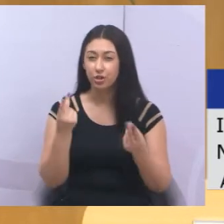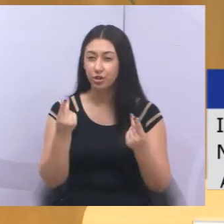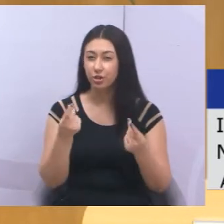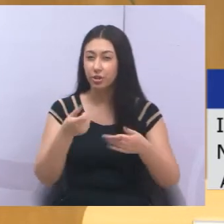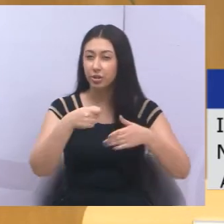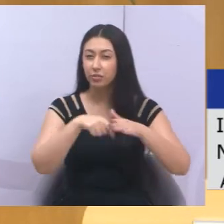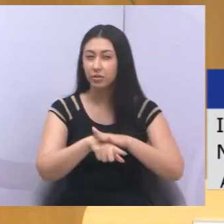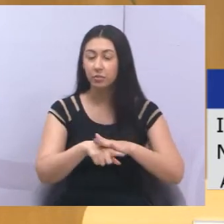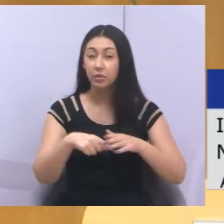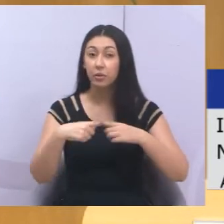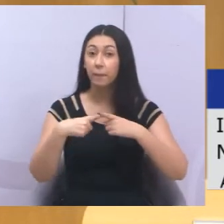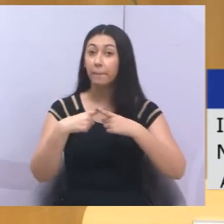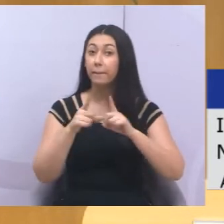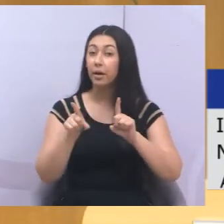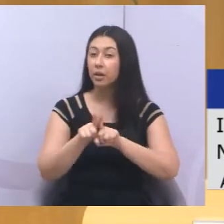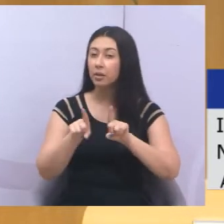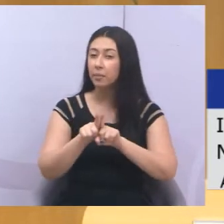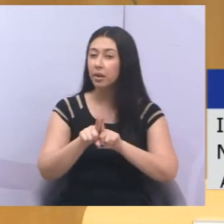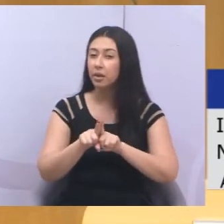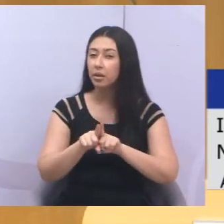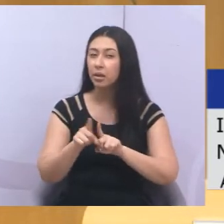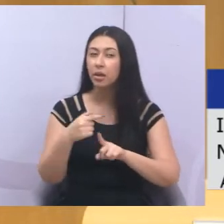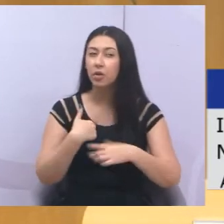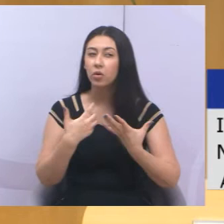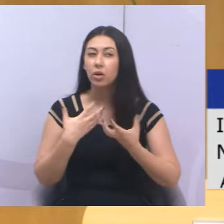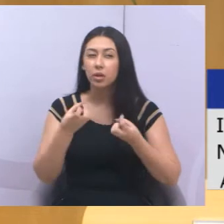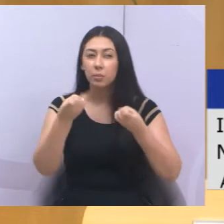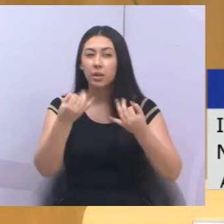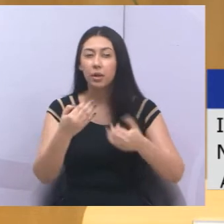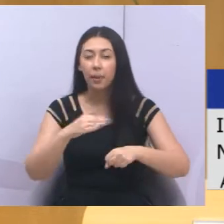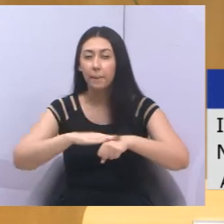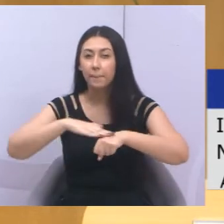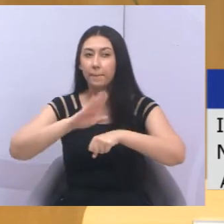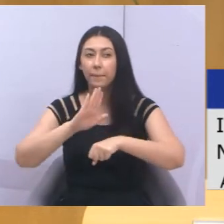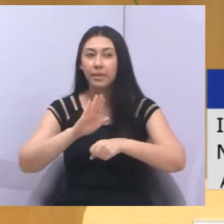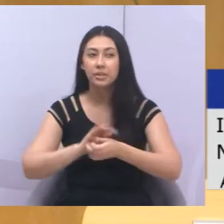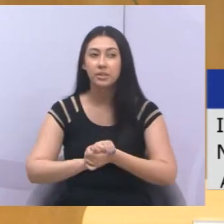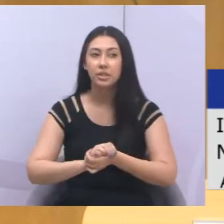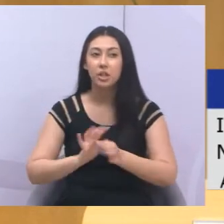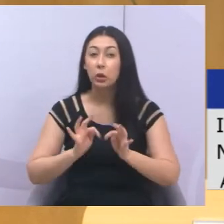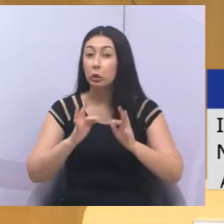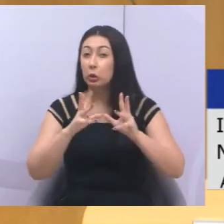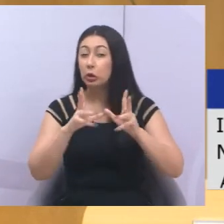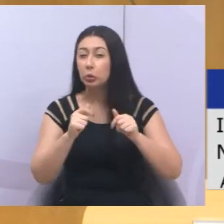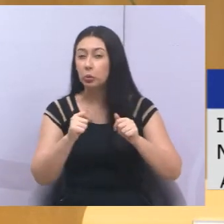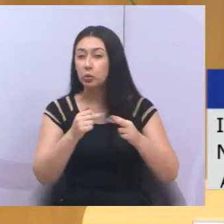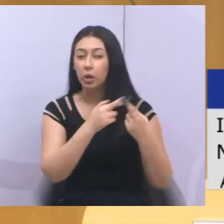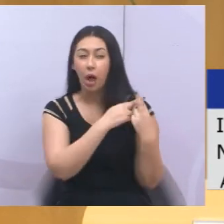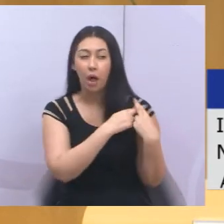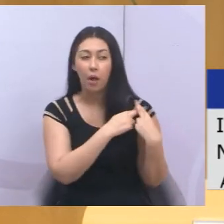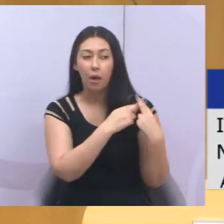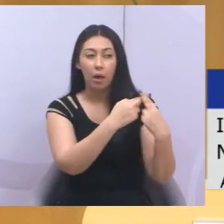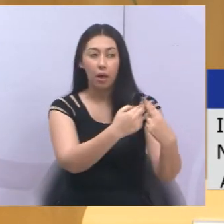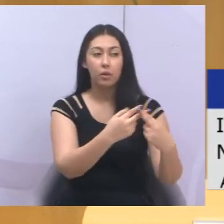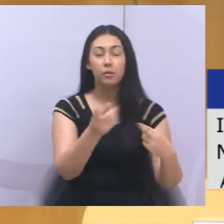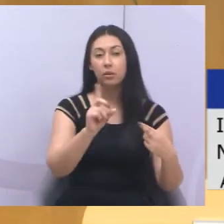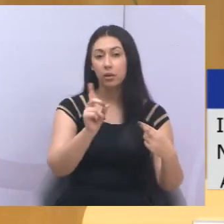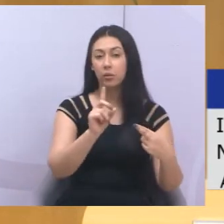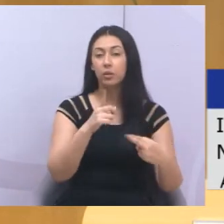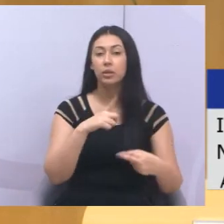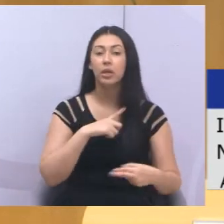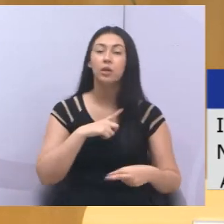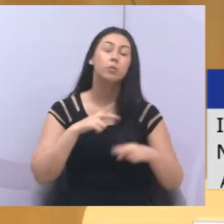mas eu vou um pouquinho mais além, Abner. A gente não pode terceirizar tudo para o poder público. Eu sempre uso uma